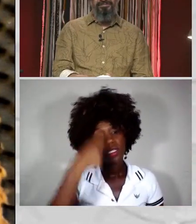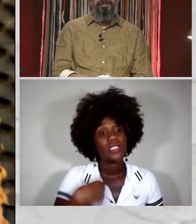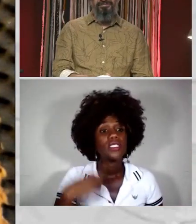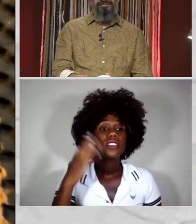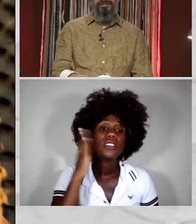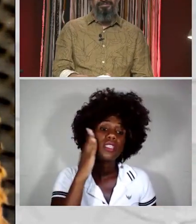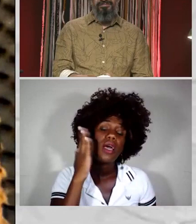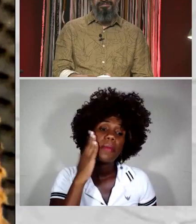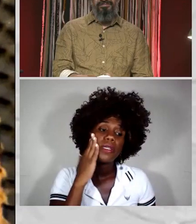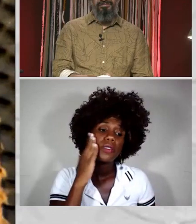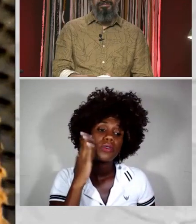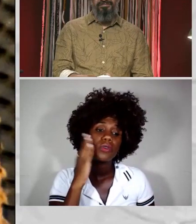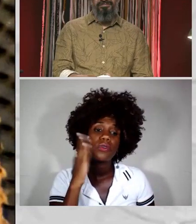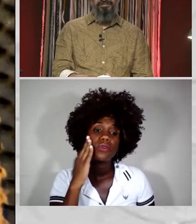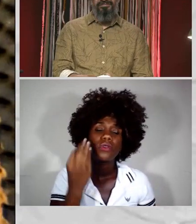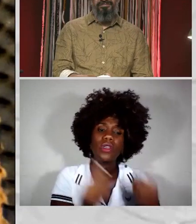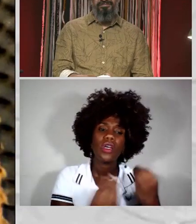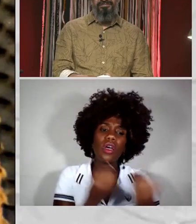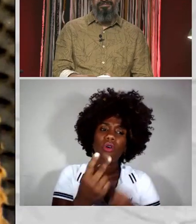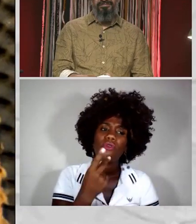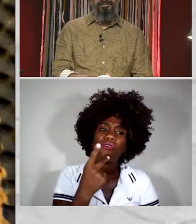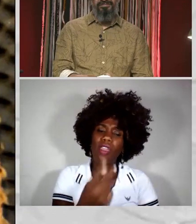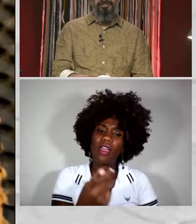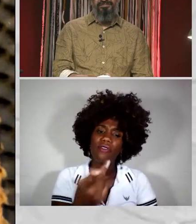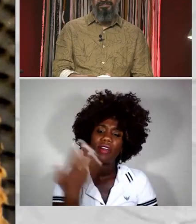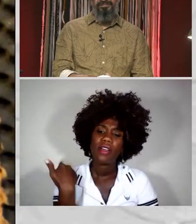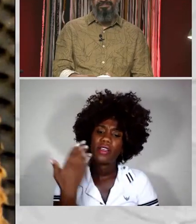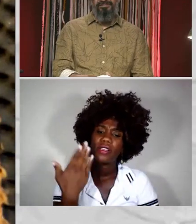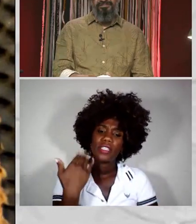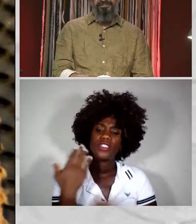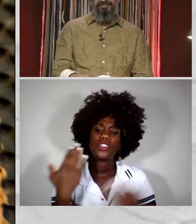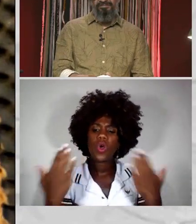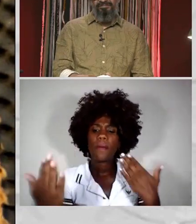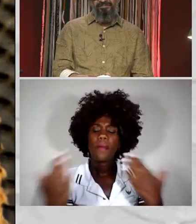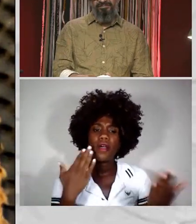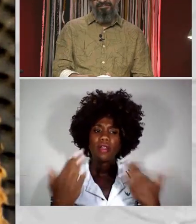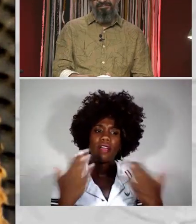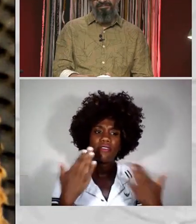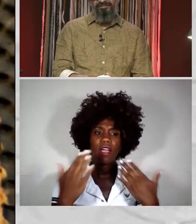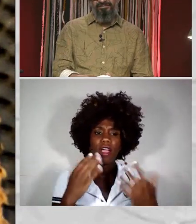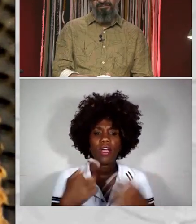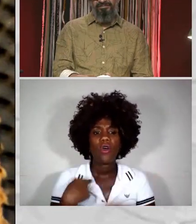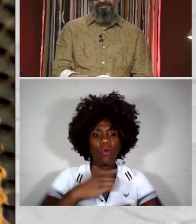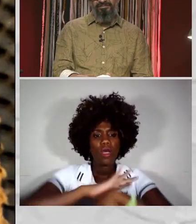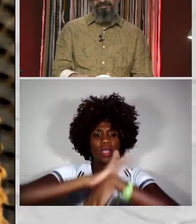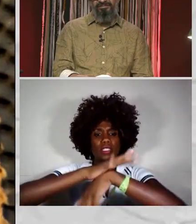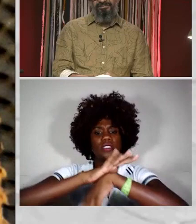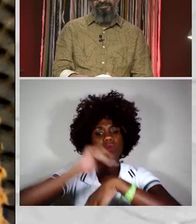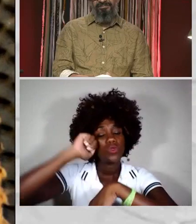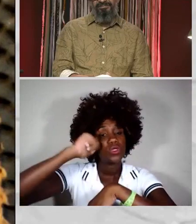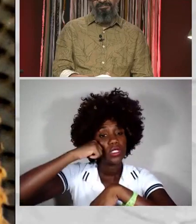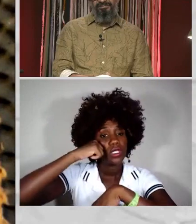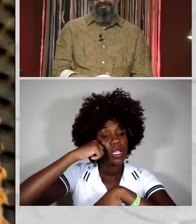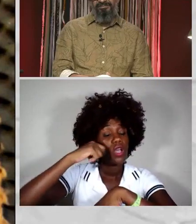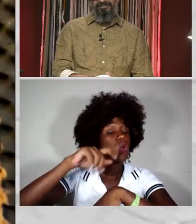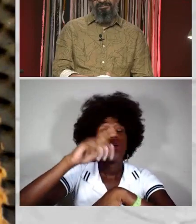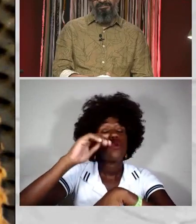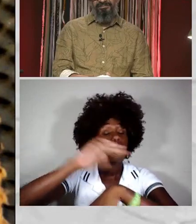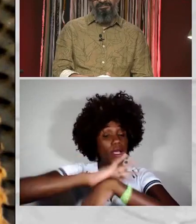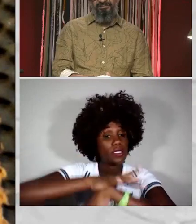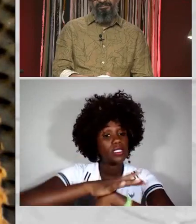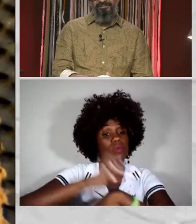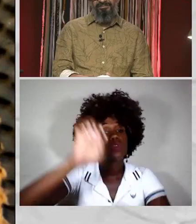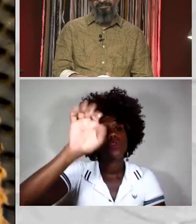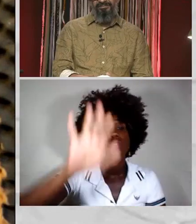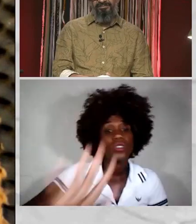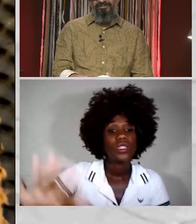de um certo modo, eu até dizia, quando a gente comparava o racismo nos Estados Unidos e o racismo no Brasil, a gente dizia